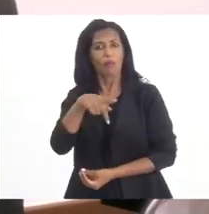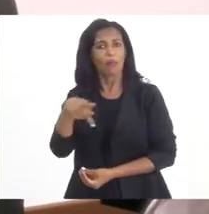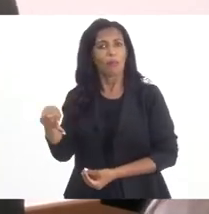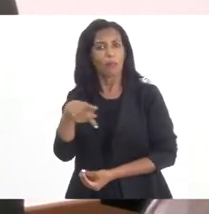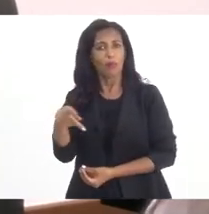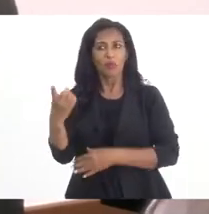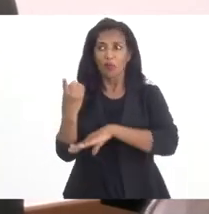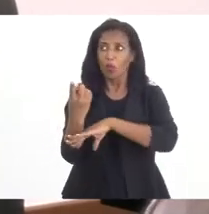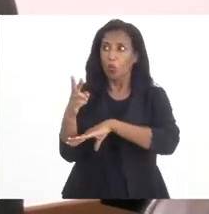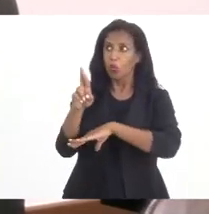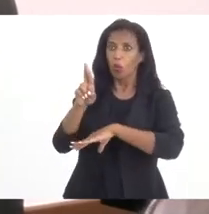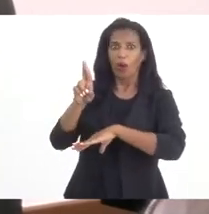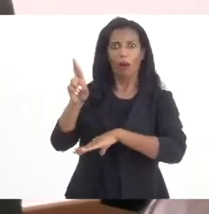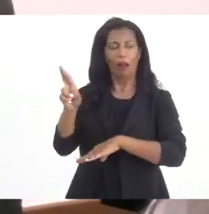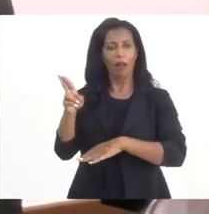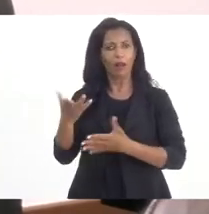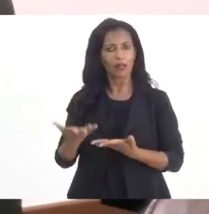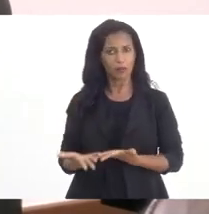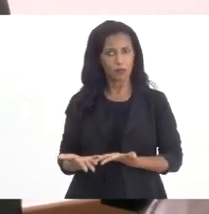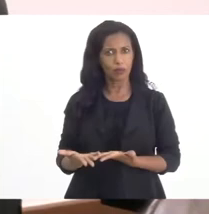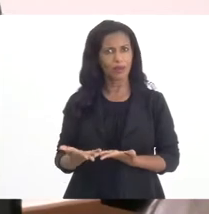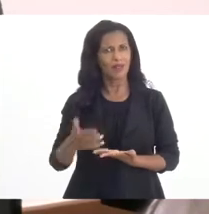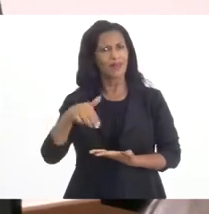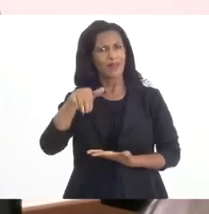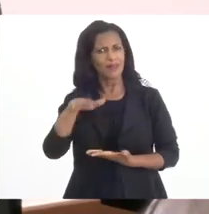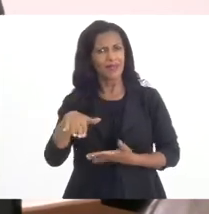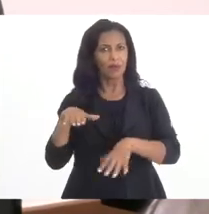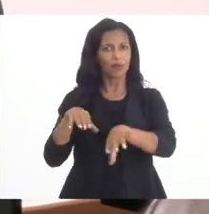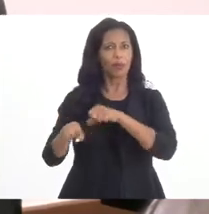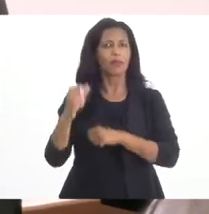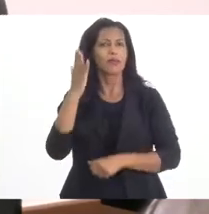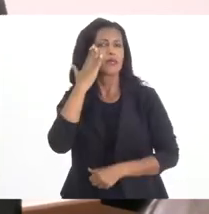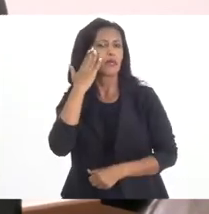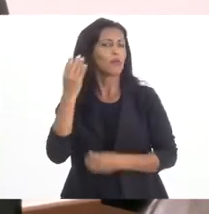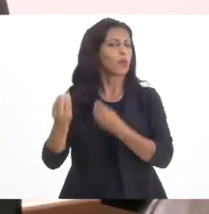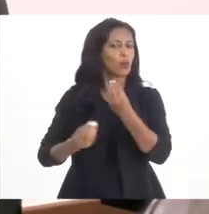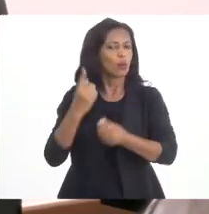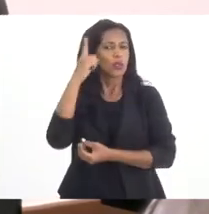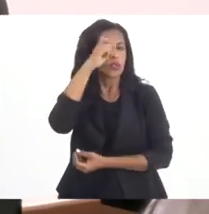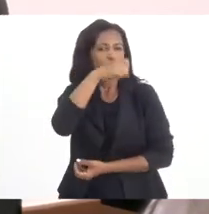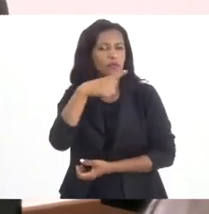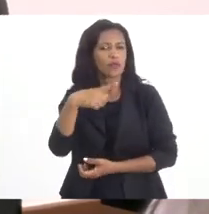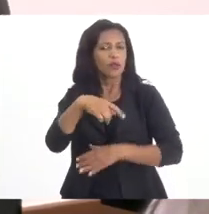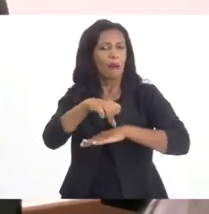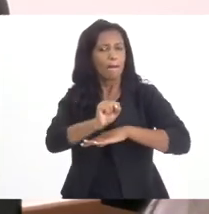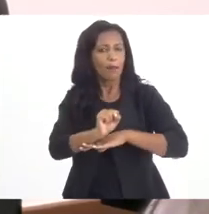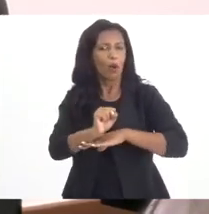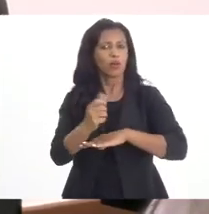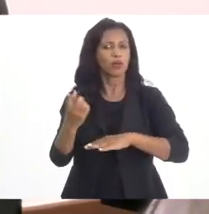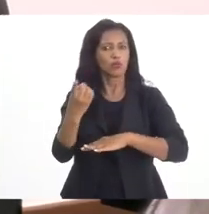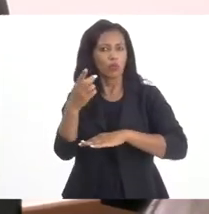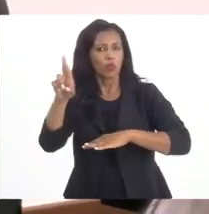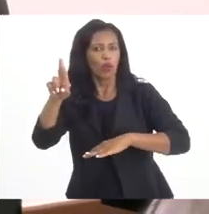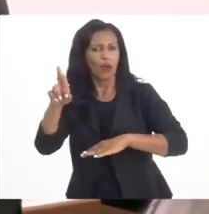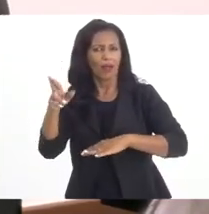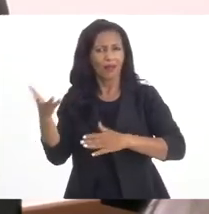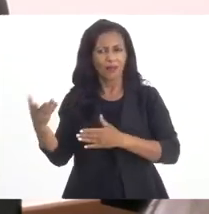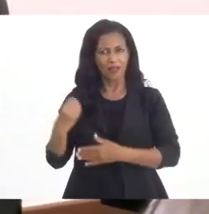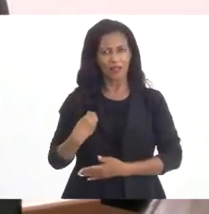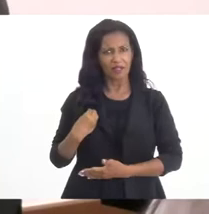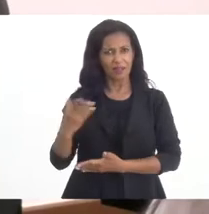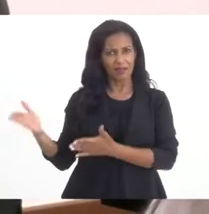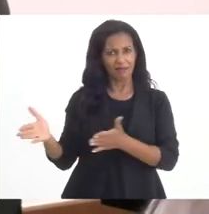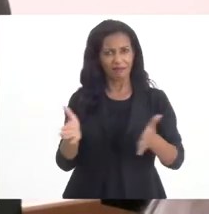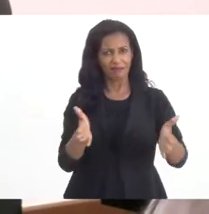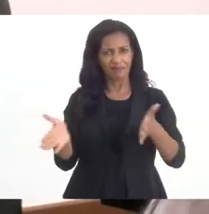fez doutorado. Quem é do meio acadêmico sabe o quanto é difícil fazer um doutorado, uma pós, enfim, tudo, e passar o que eles estão